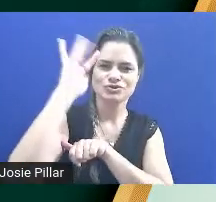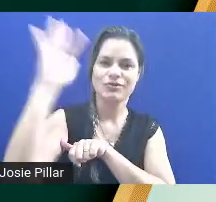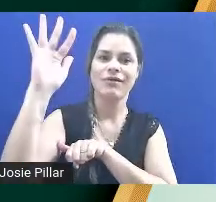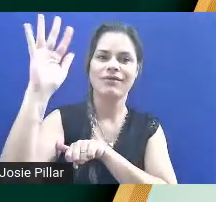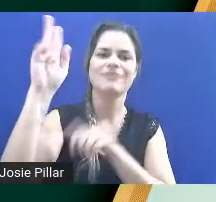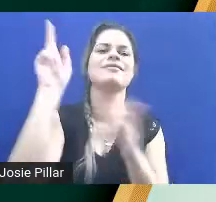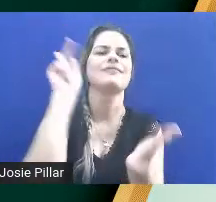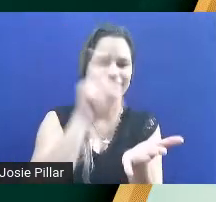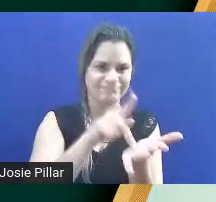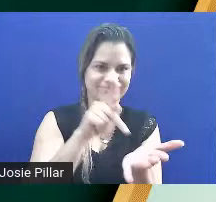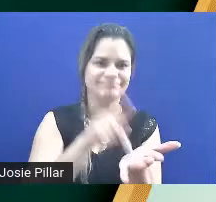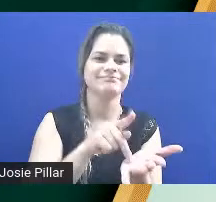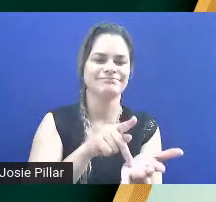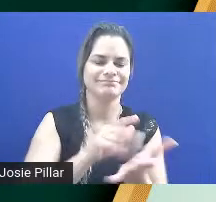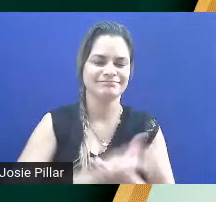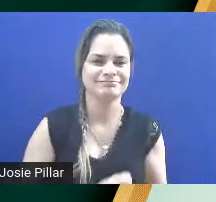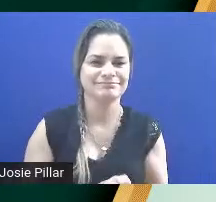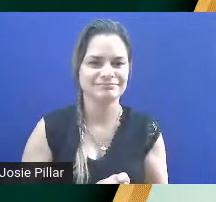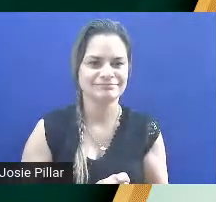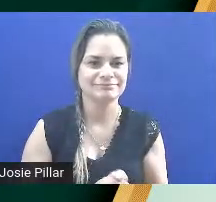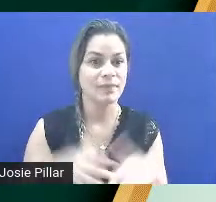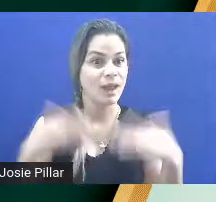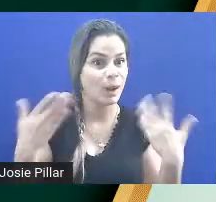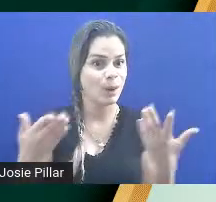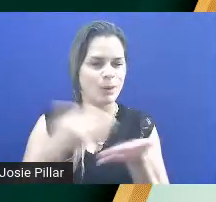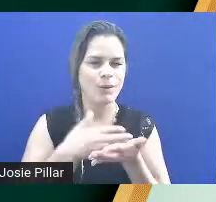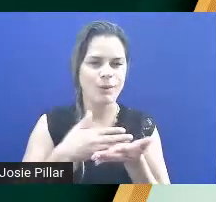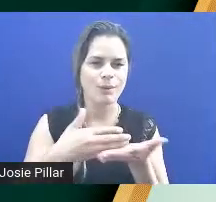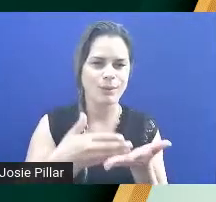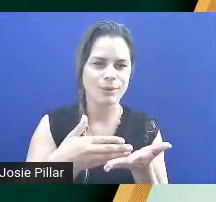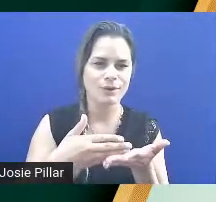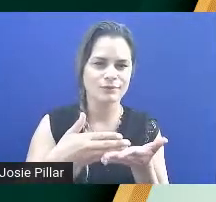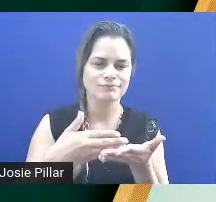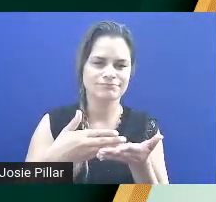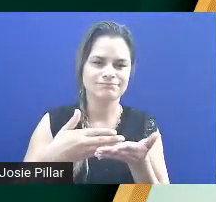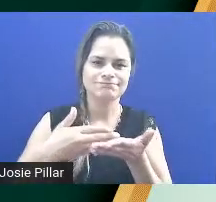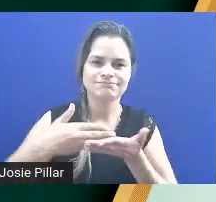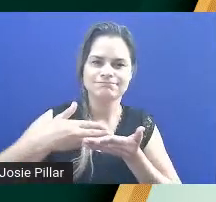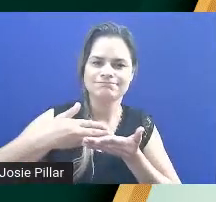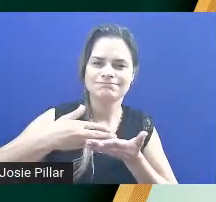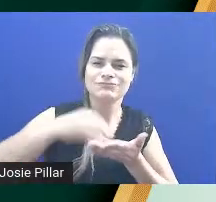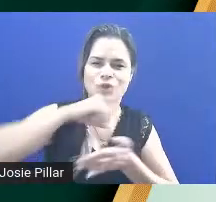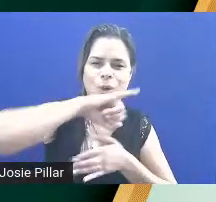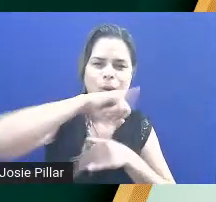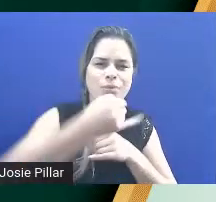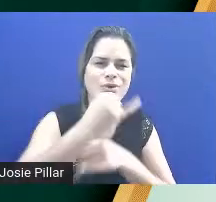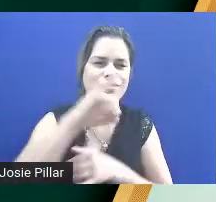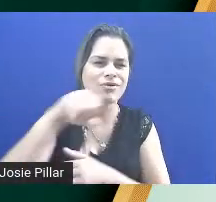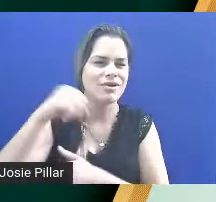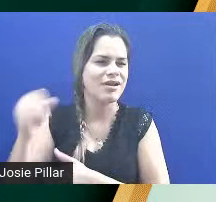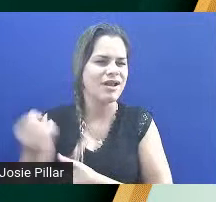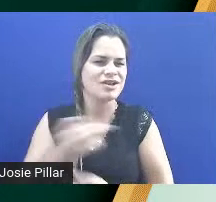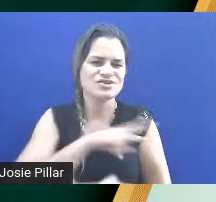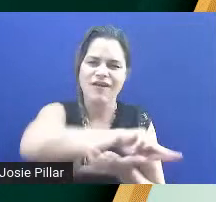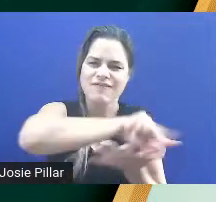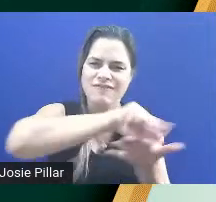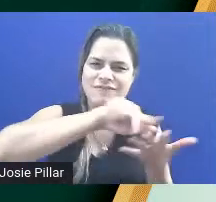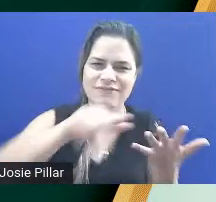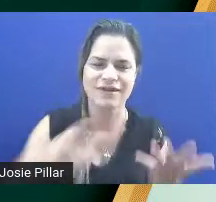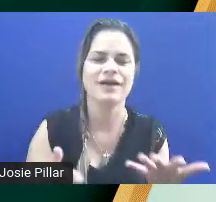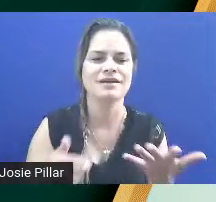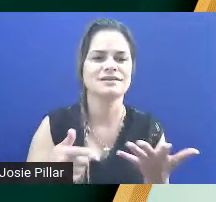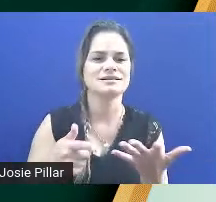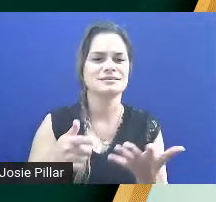dever cumprido. A partir de agora, abre-se um leque de oportunidades para os que, ao longo da jornada